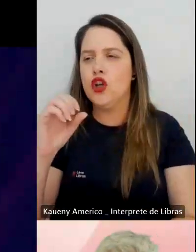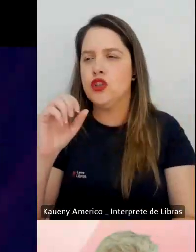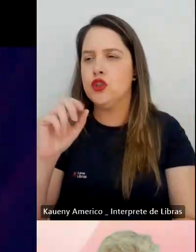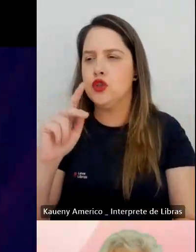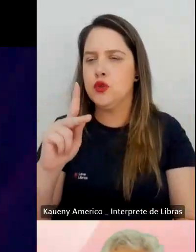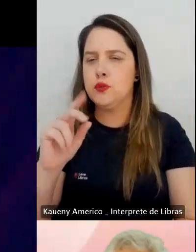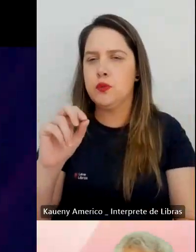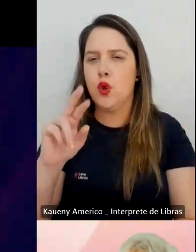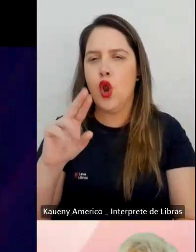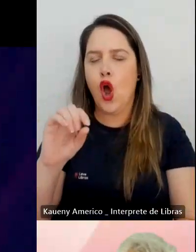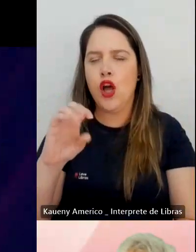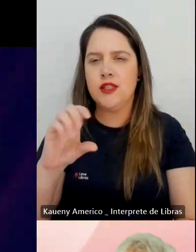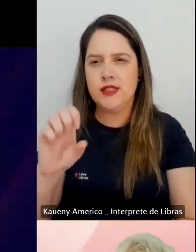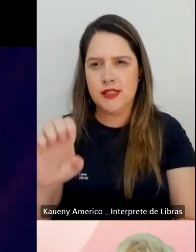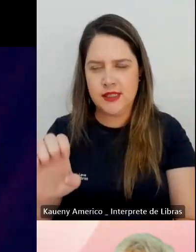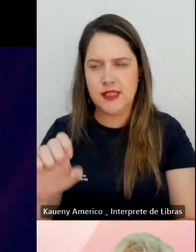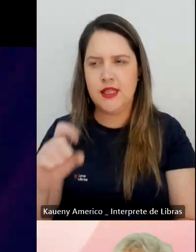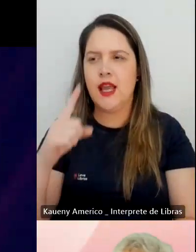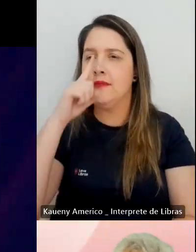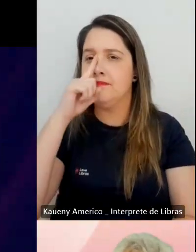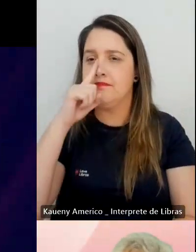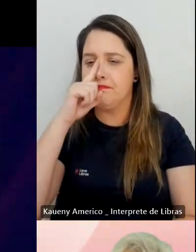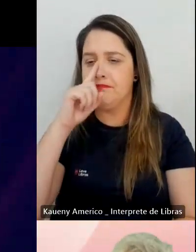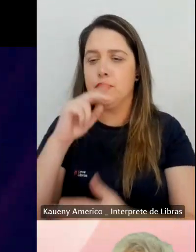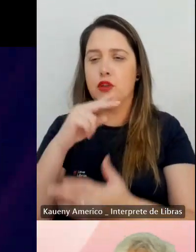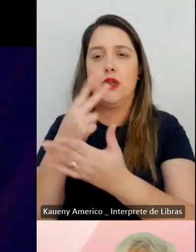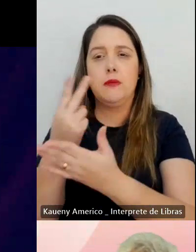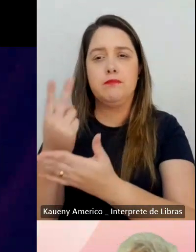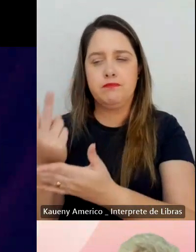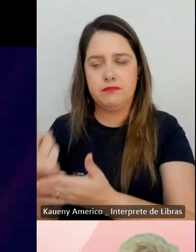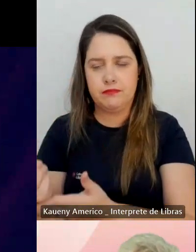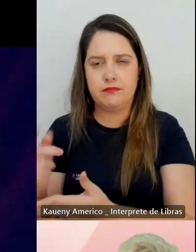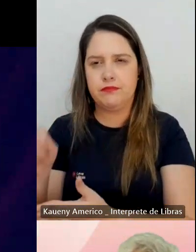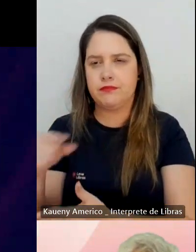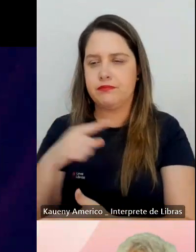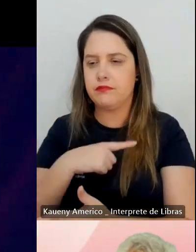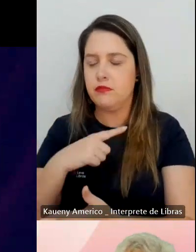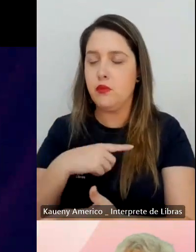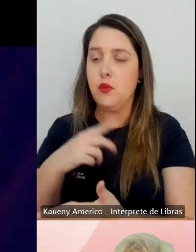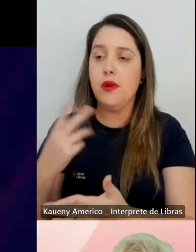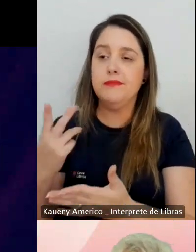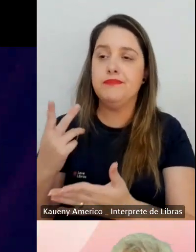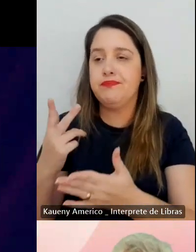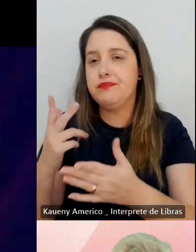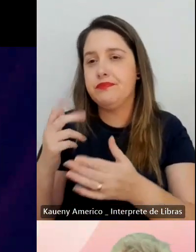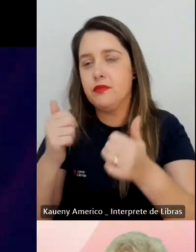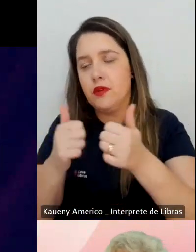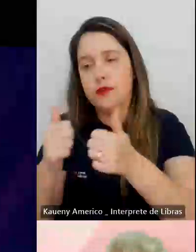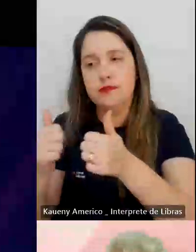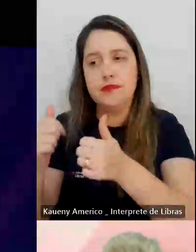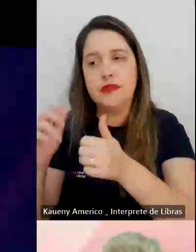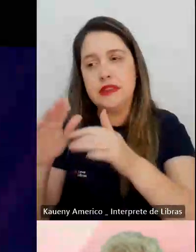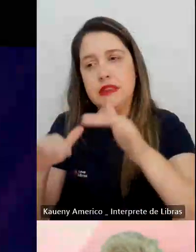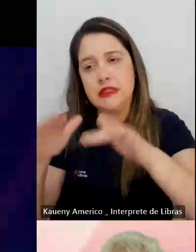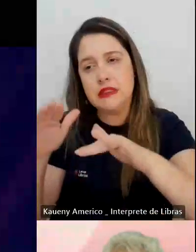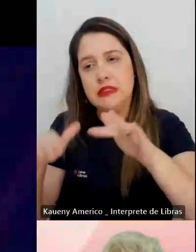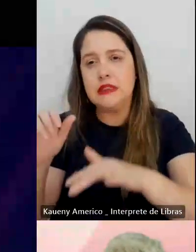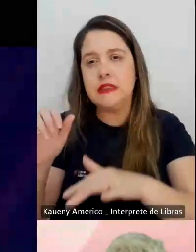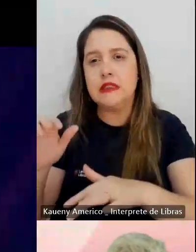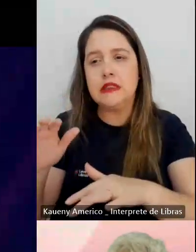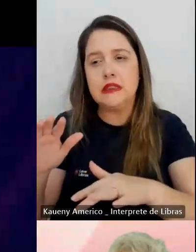osteoporose, ela tem mais risco de queda. Tendo queda, ela vai ter uma recuperação, um período de estar no leito,